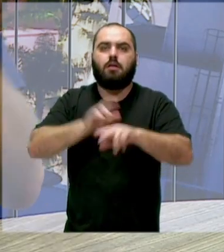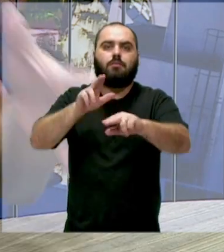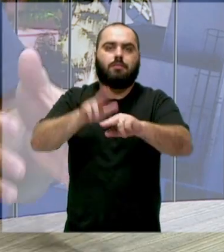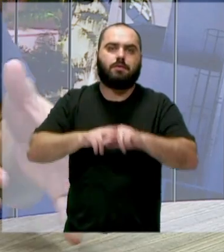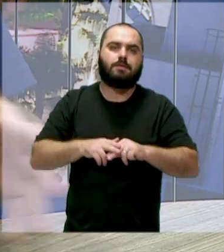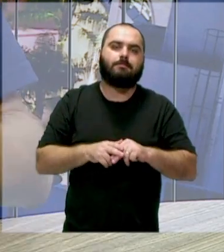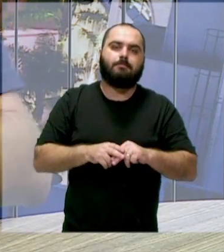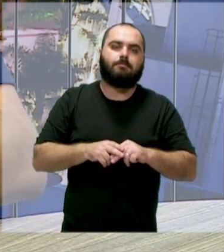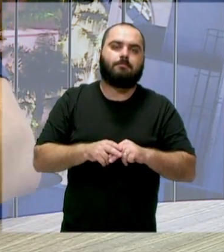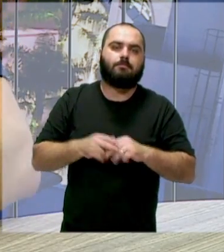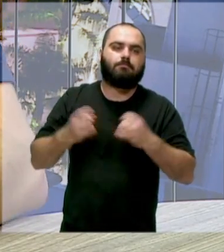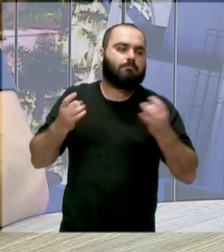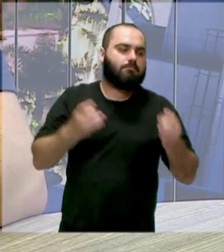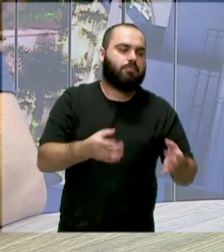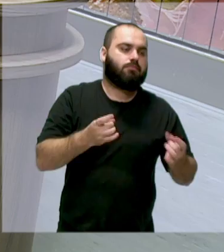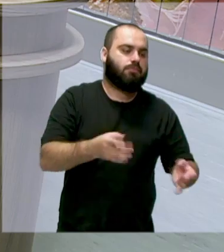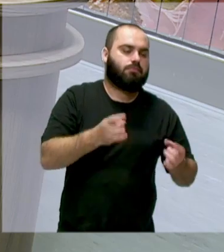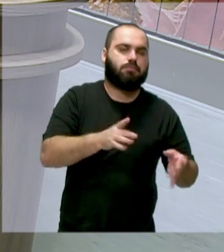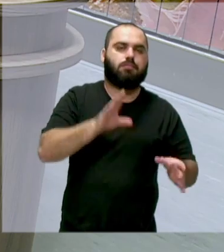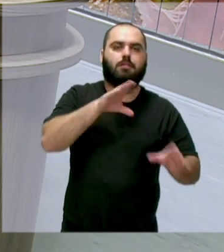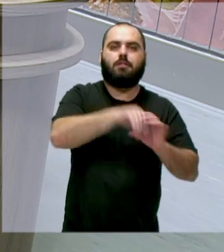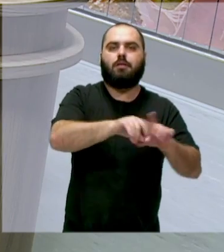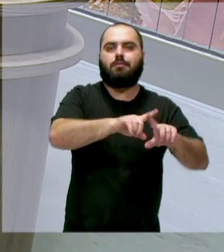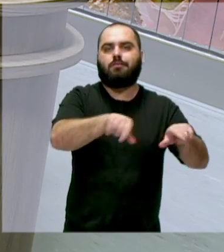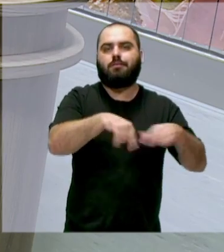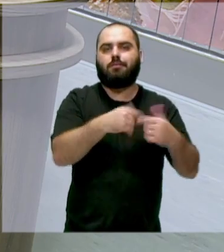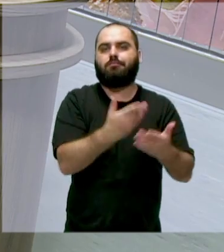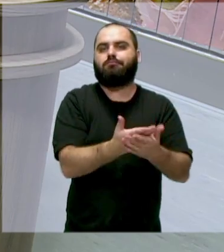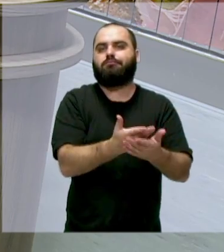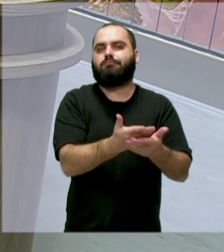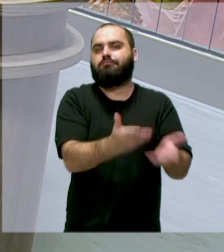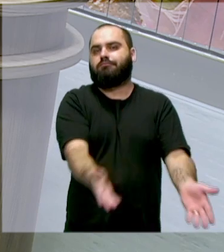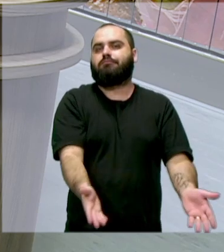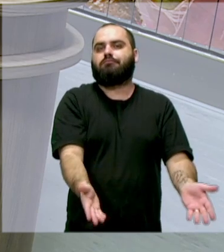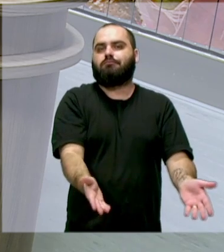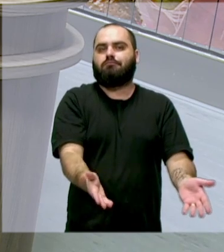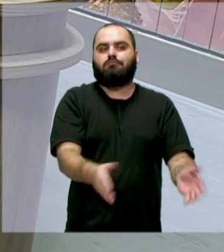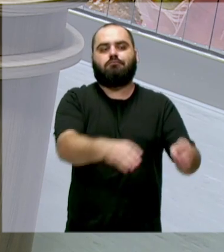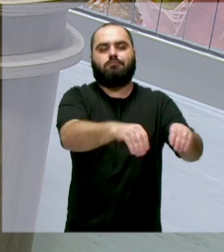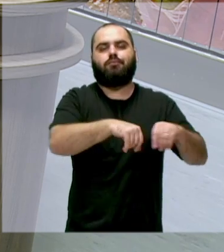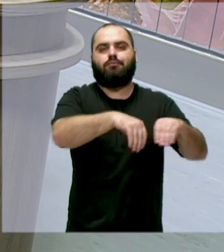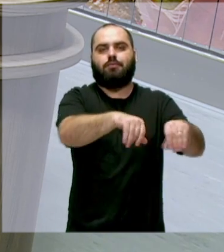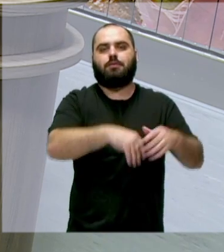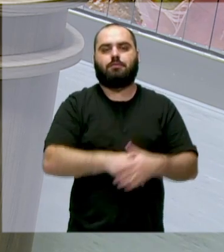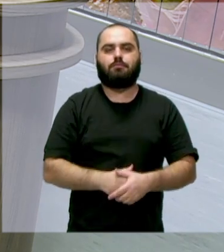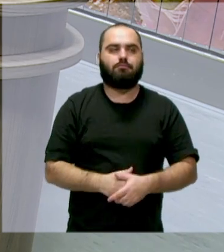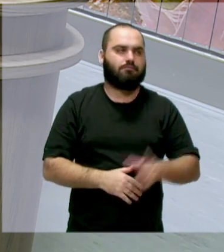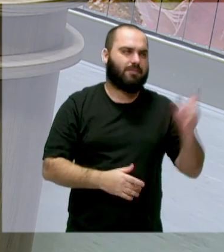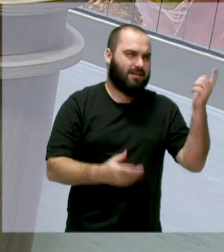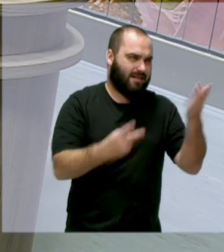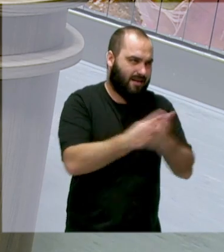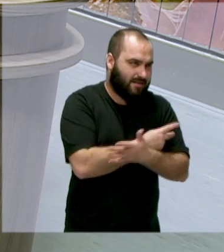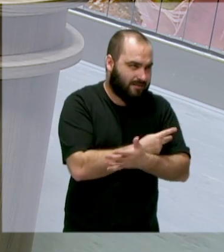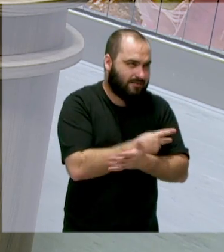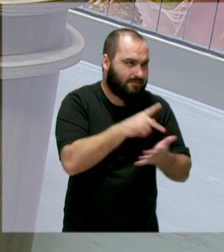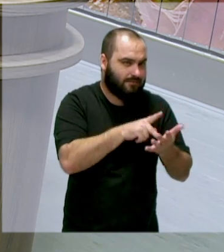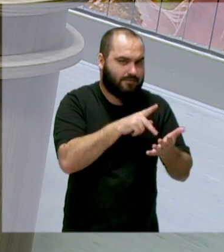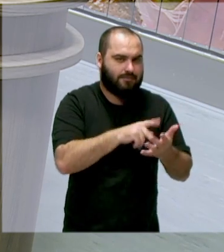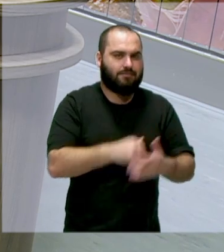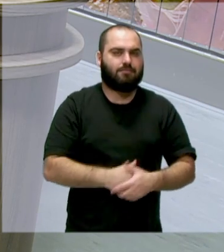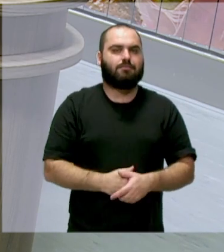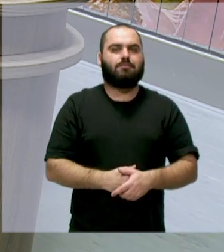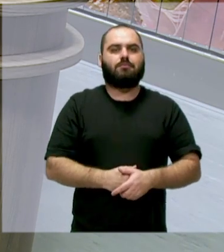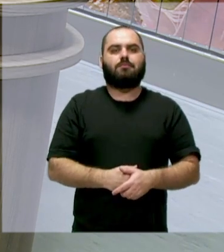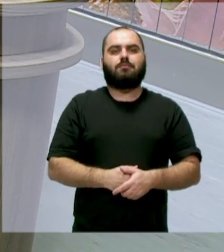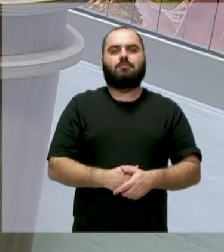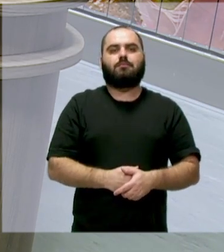está descartando no seu quintal. Ao invés de descartar corretamente, está fazendo esse descarte incorreto, né? E aí, no